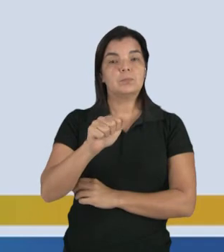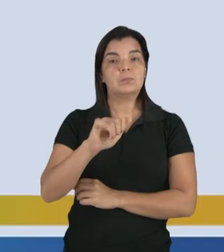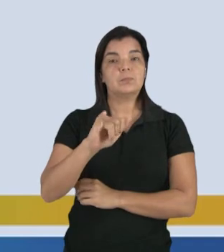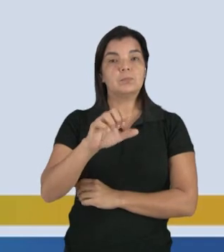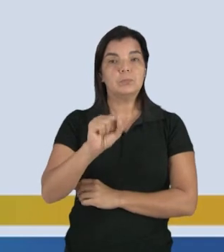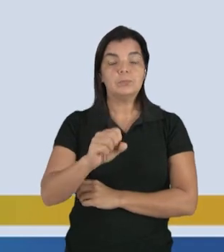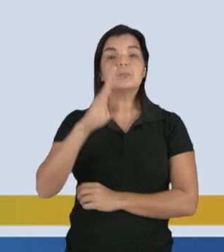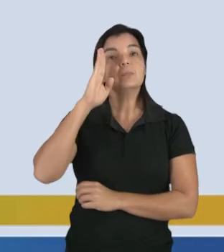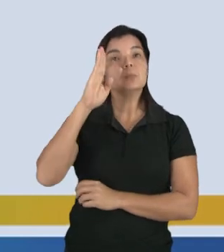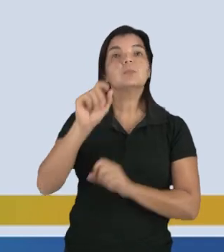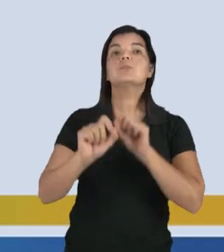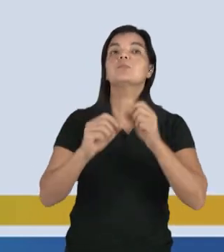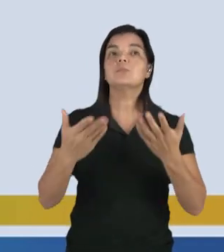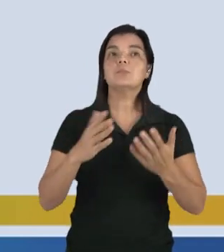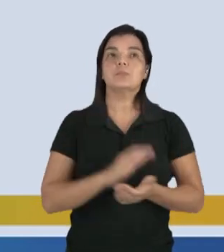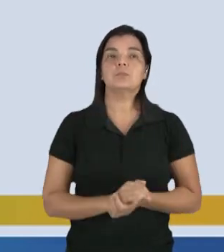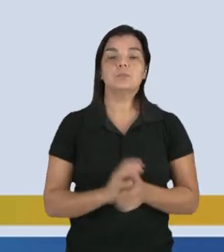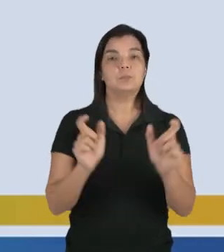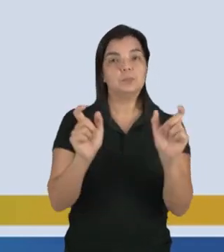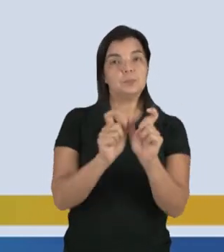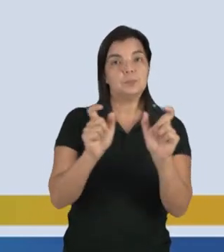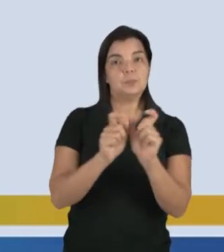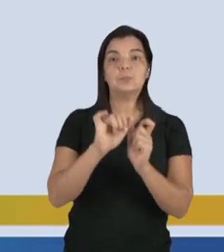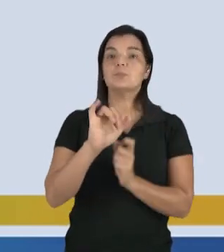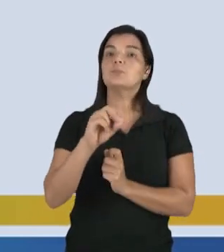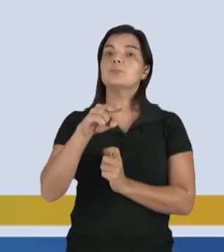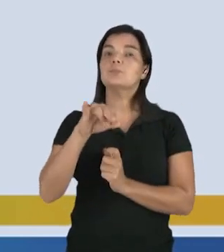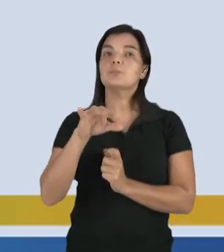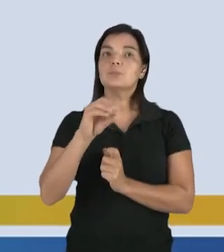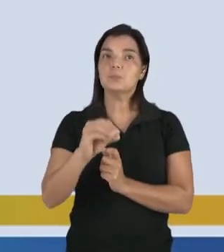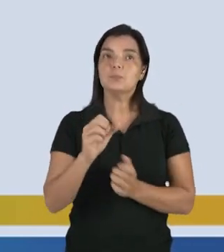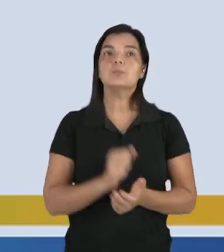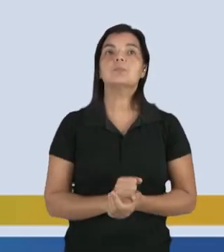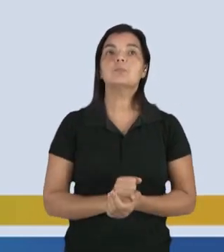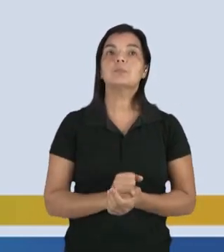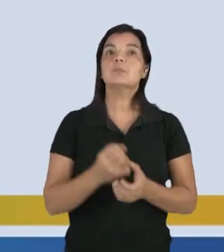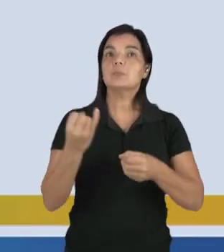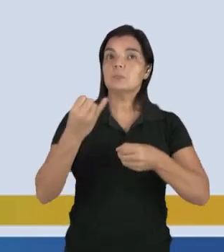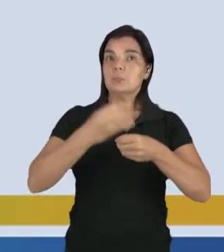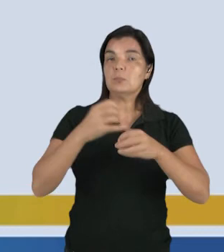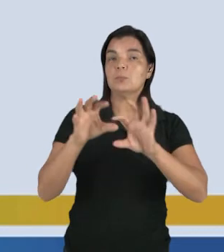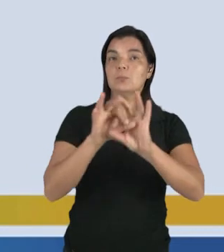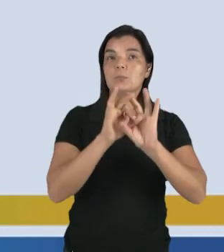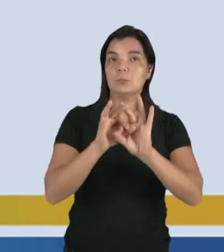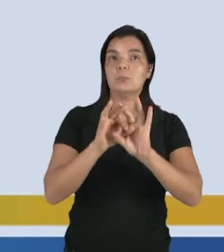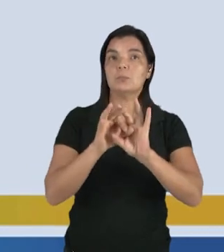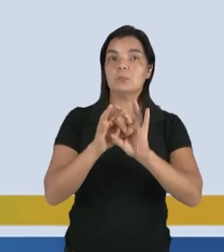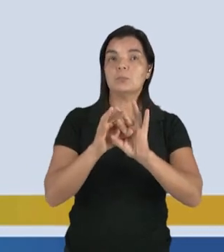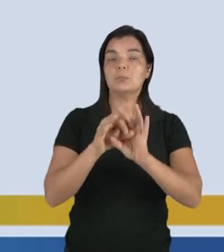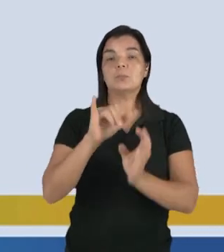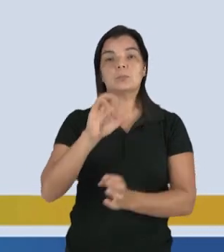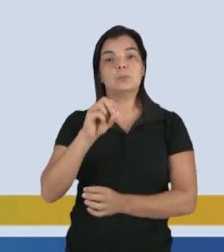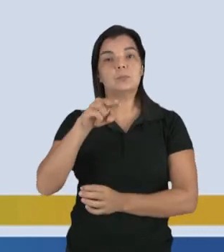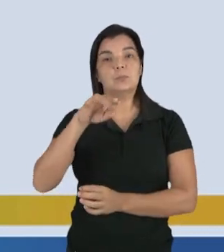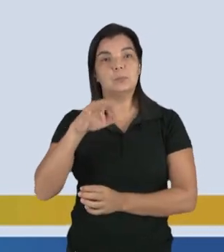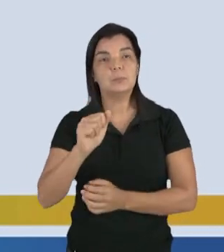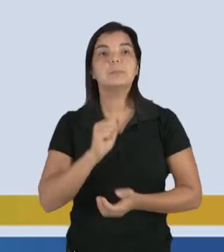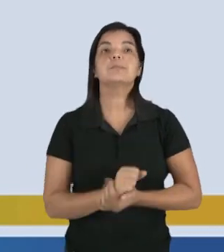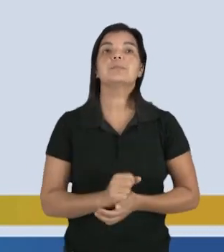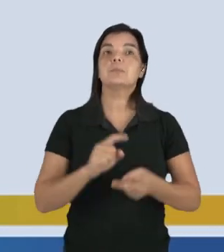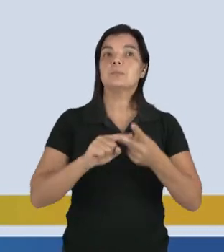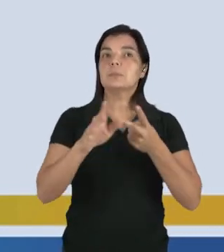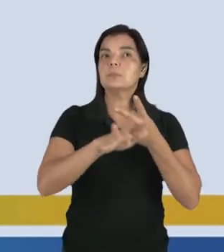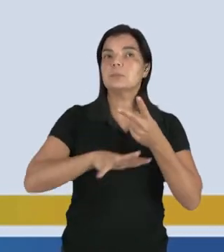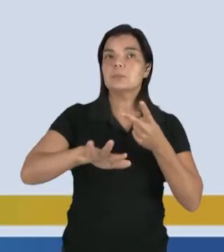dos sais, as principais? Os compostos são compostos iônicos, íons que se conectam por ligação